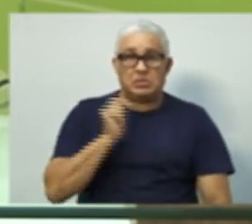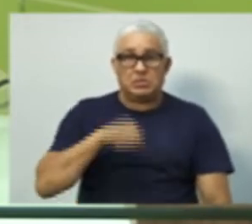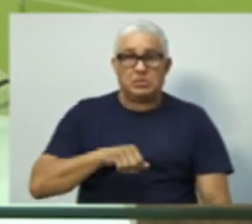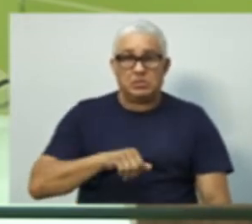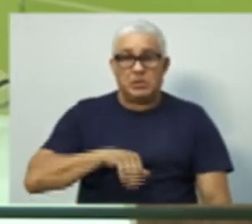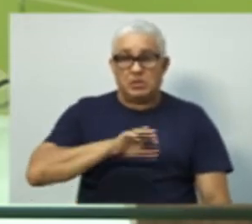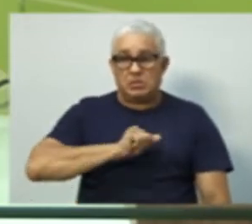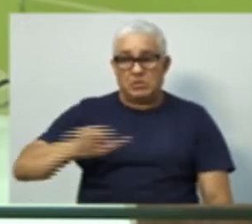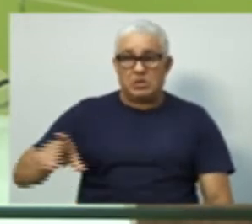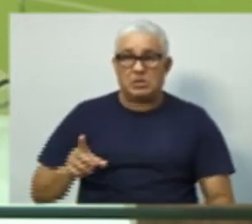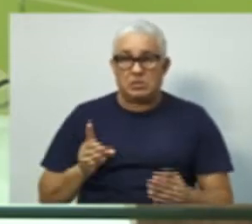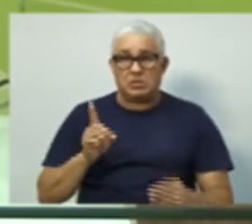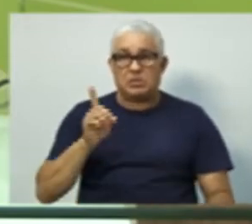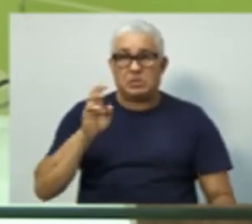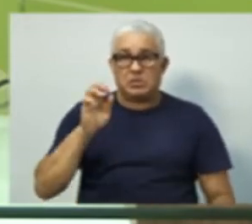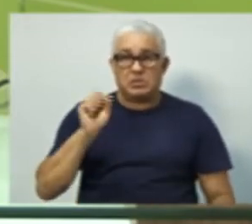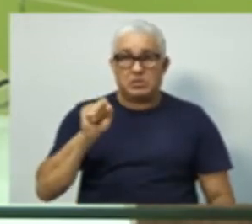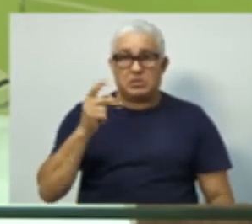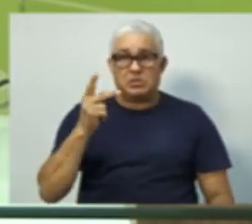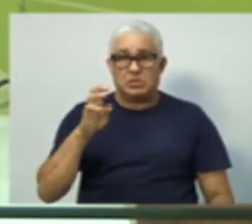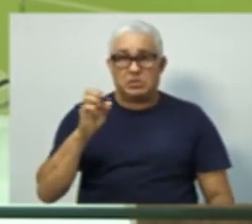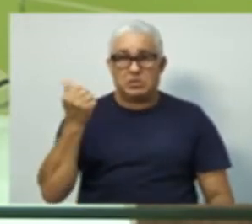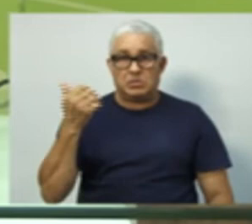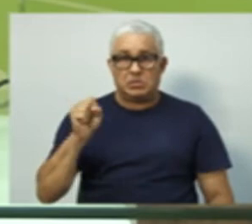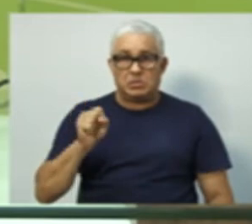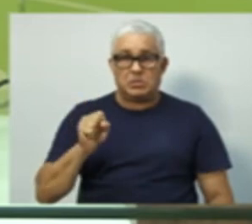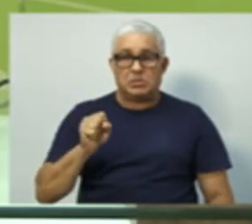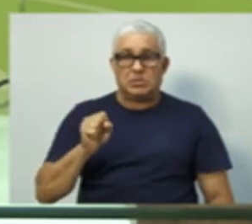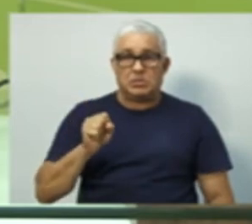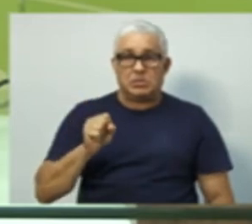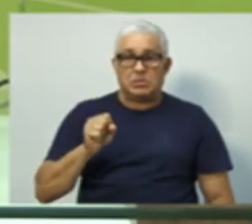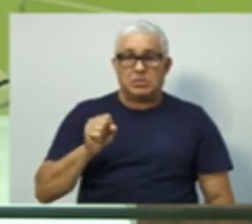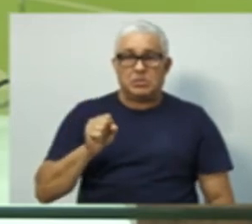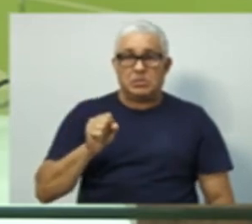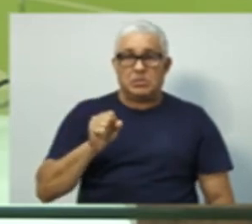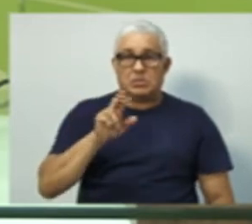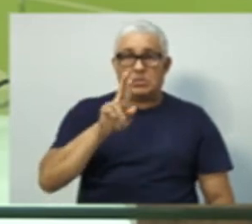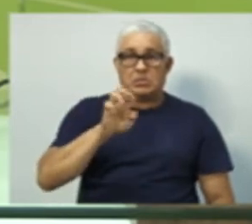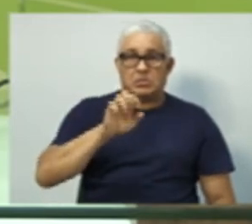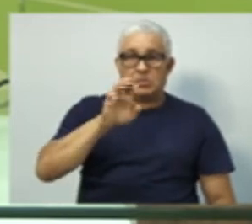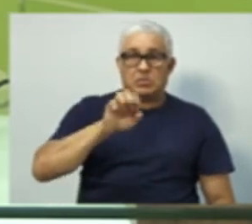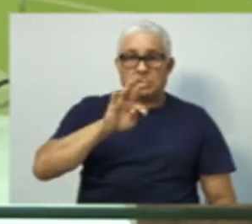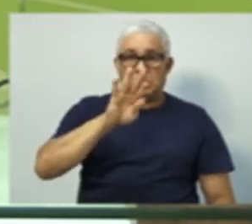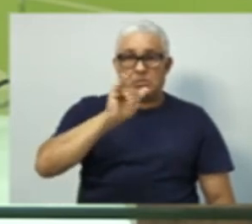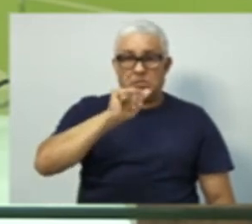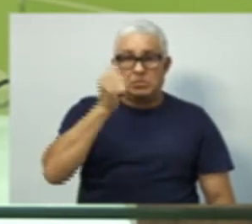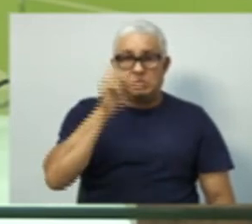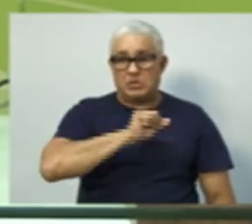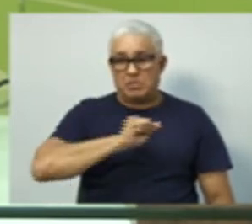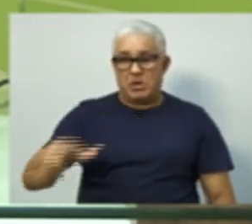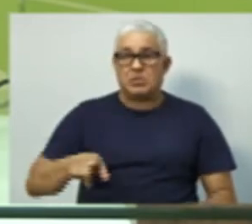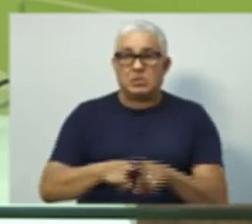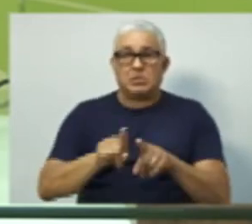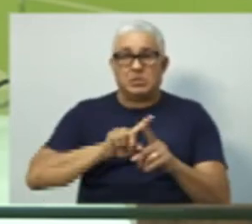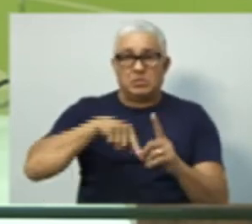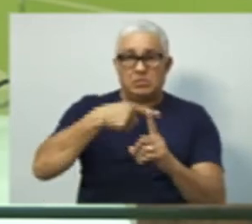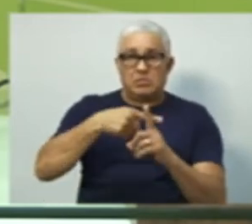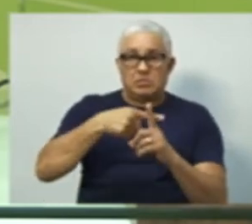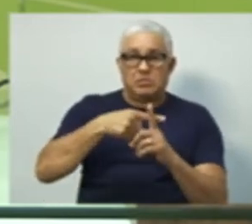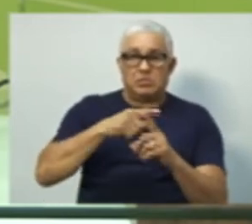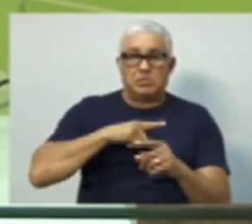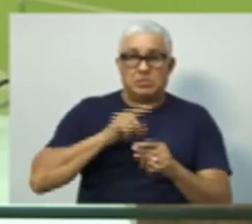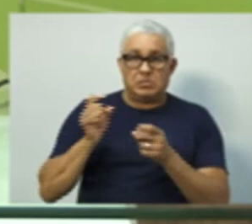carro novo vai pagar R$2.000 de IPVA, de seguro mais R$2.000, aí você tem R$4.000 que você tem